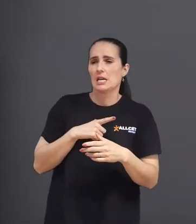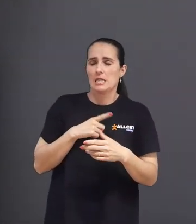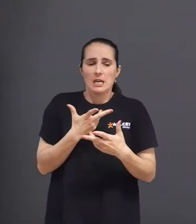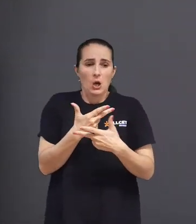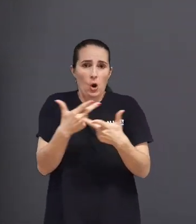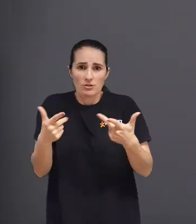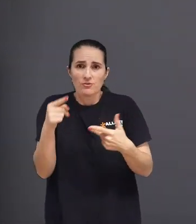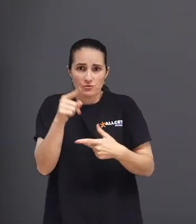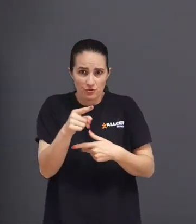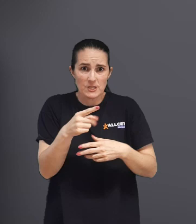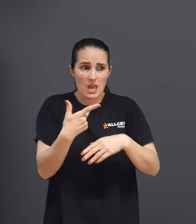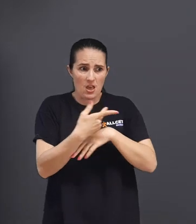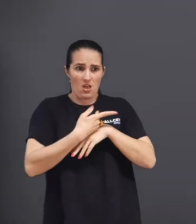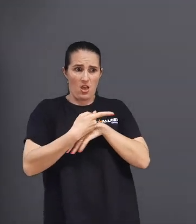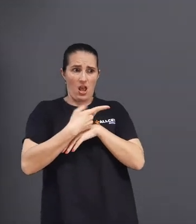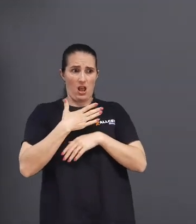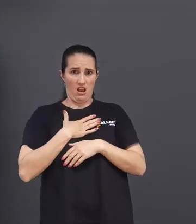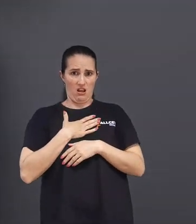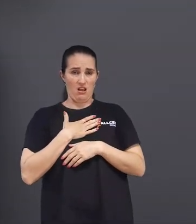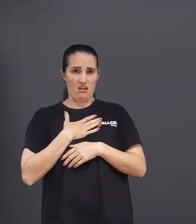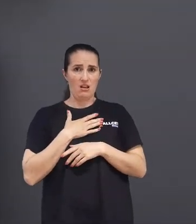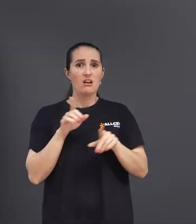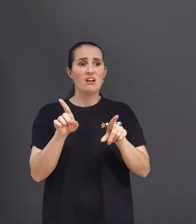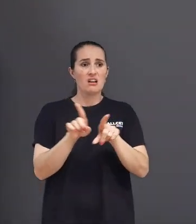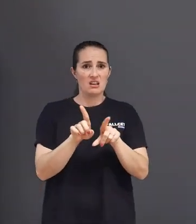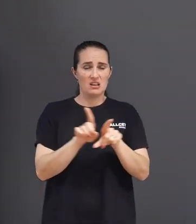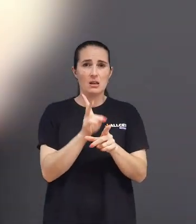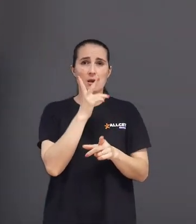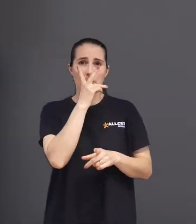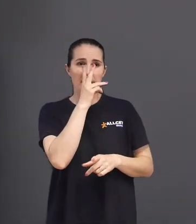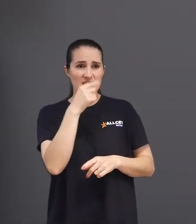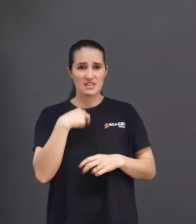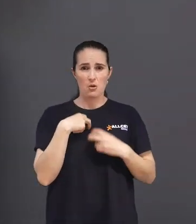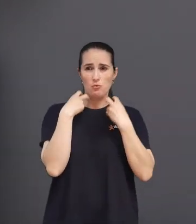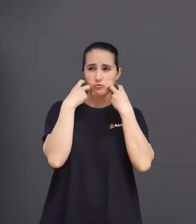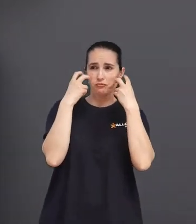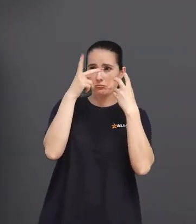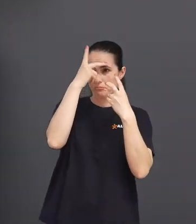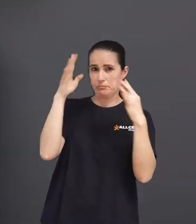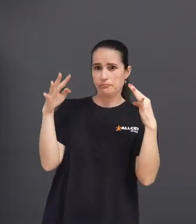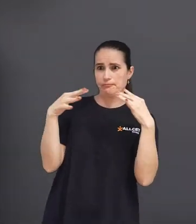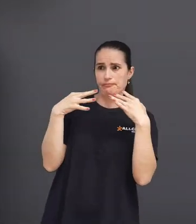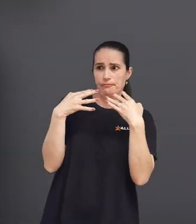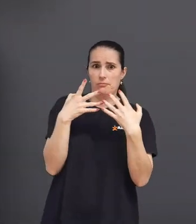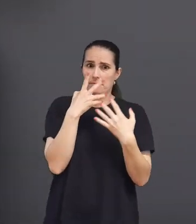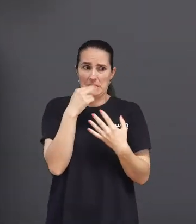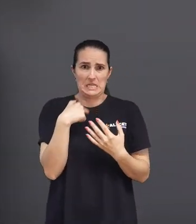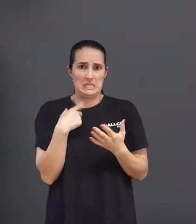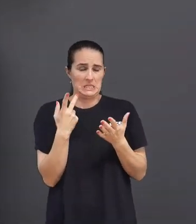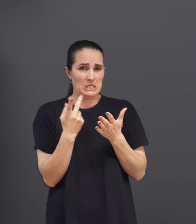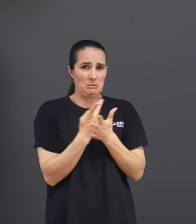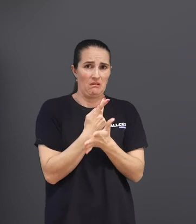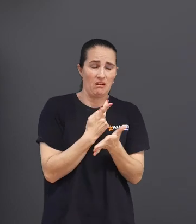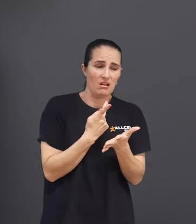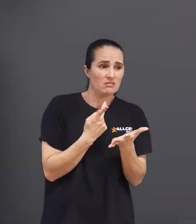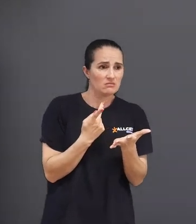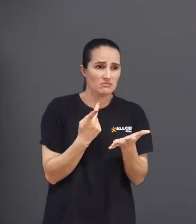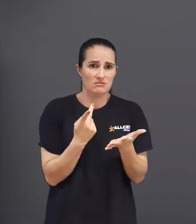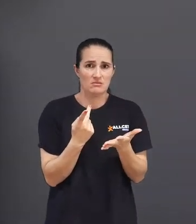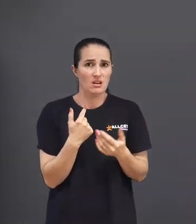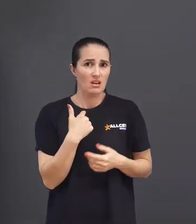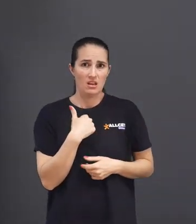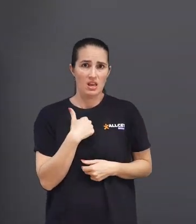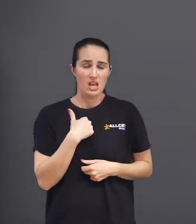para me perseguir. E ainda me expôs diante de uma situação que, por mais que eu não